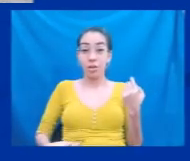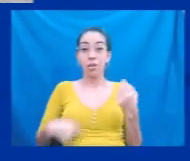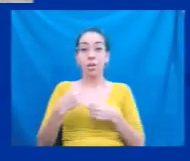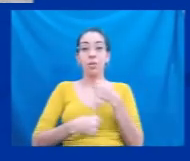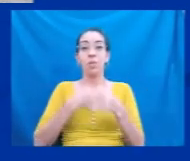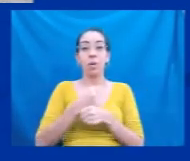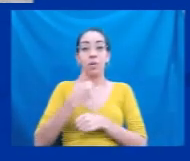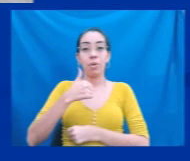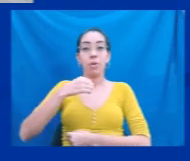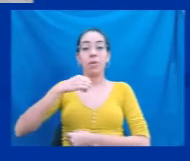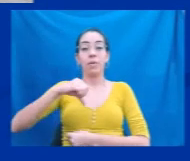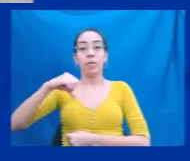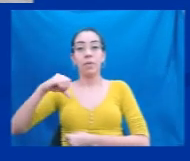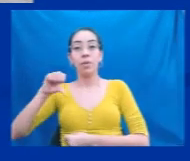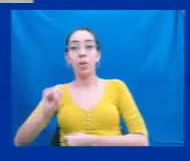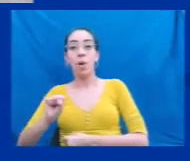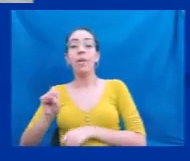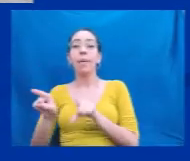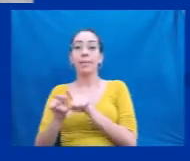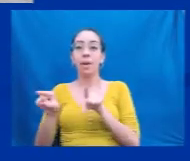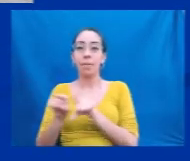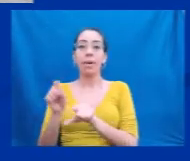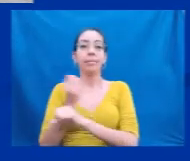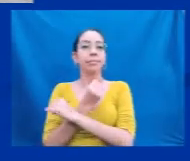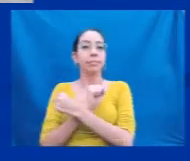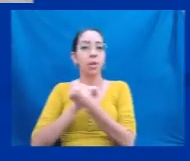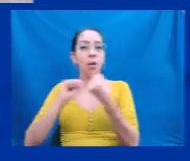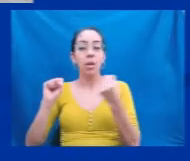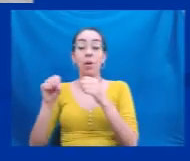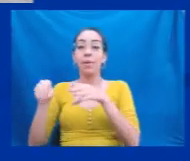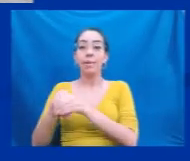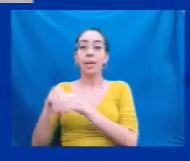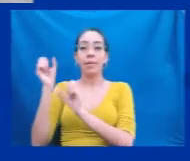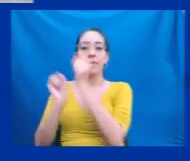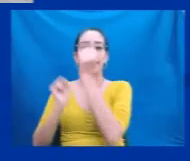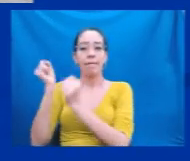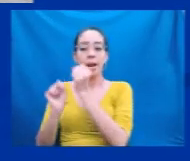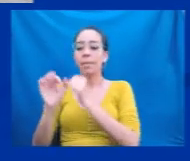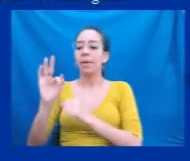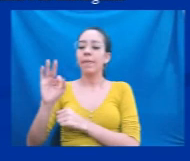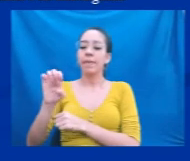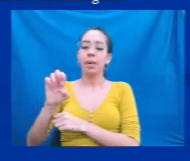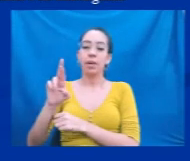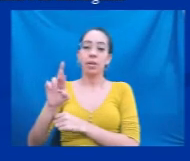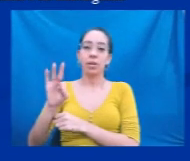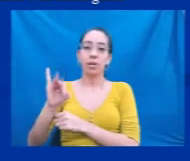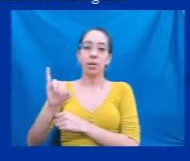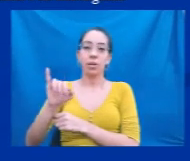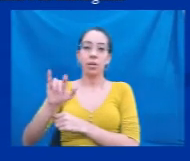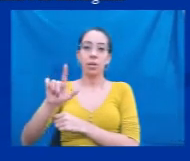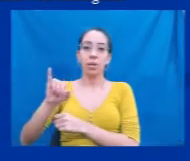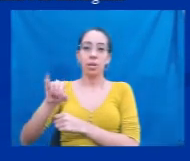60 ficaram gravemente feridos, numa explosão também numa fábrica de fertilizantes. Em 2004, na Romênia, foram